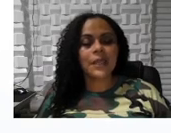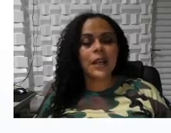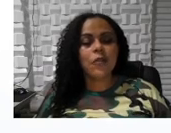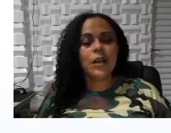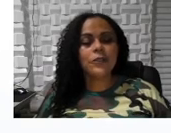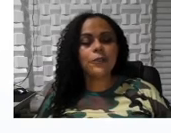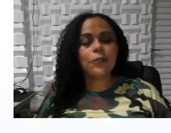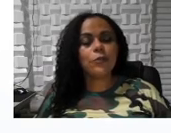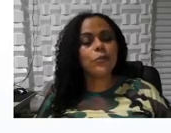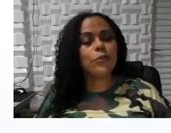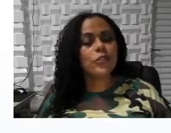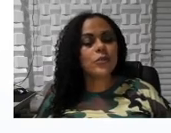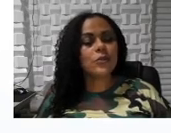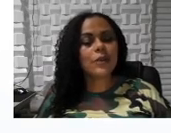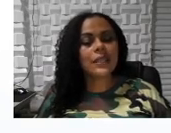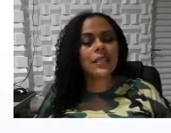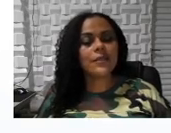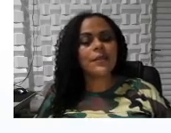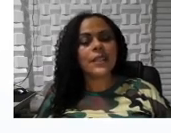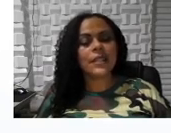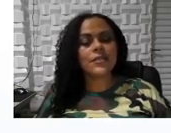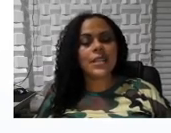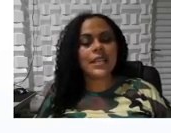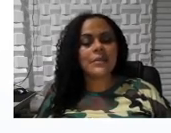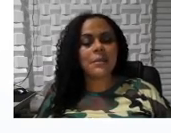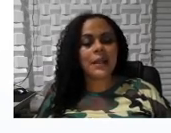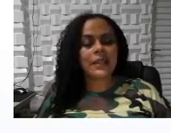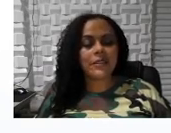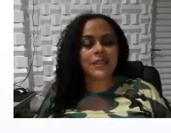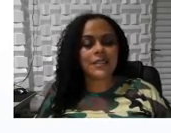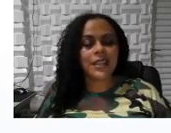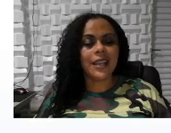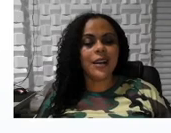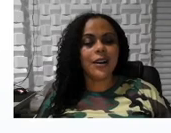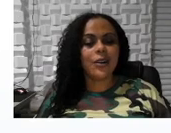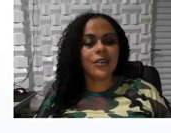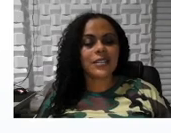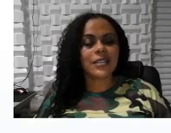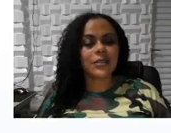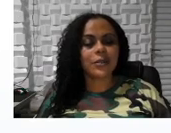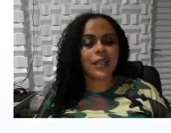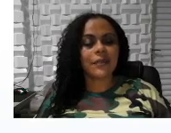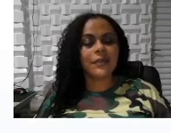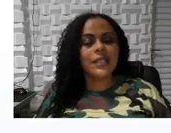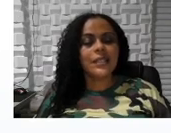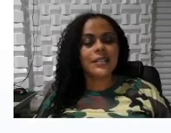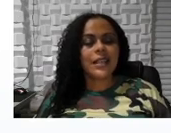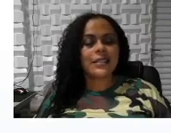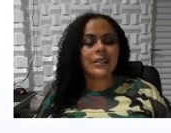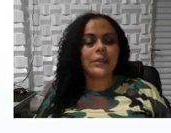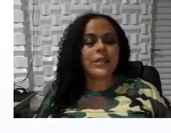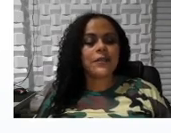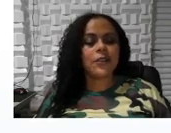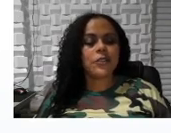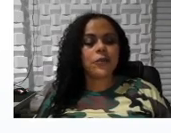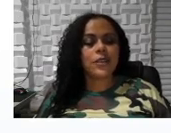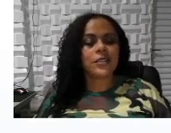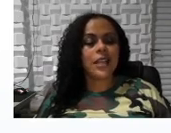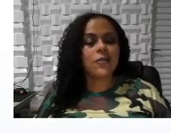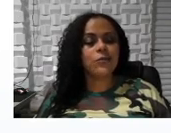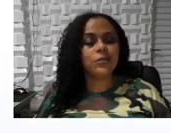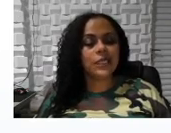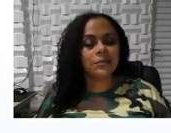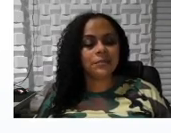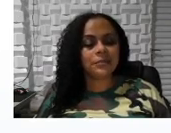Quando for o último quadrinho, eu sei que a minha palavra vai ser oxítona. Se a sílaba mais forte for a